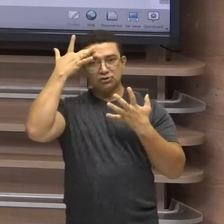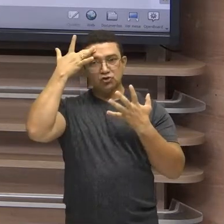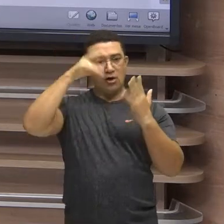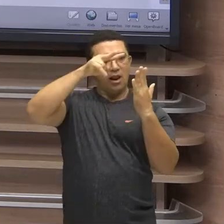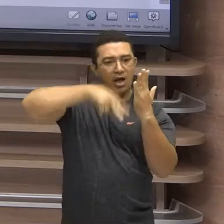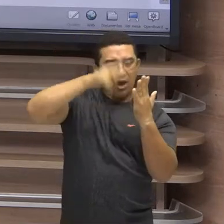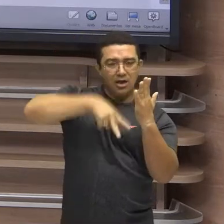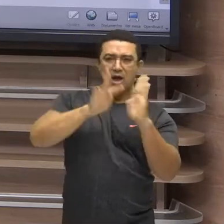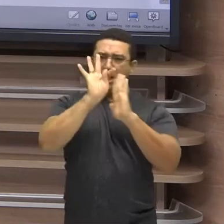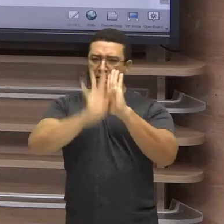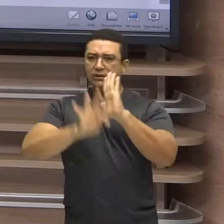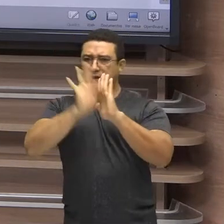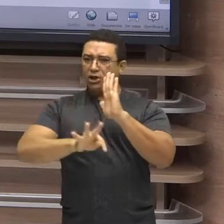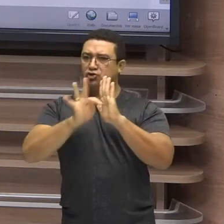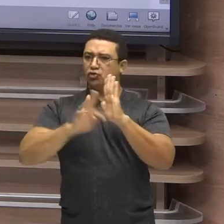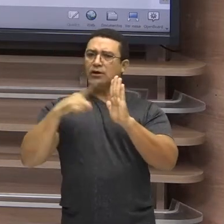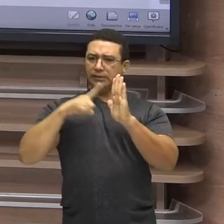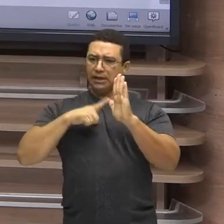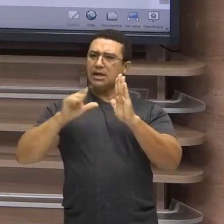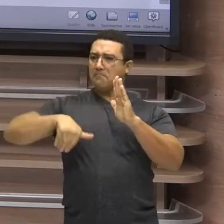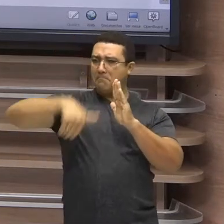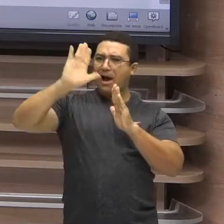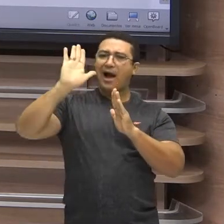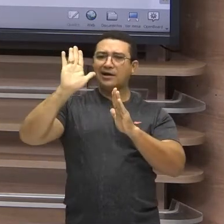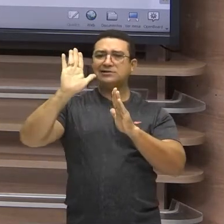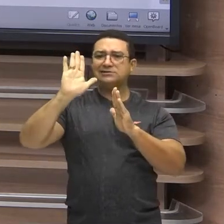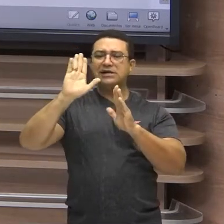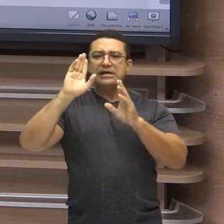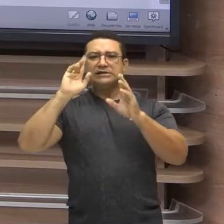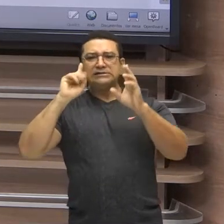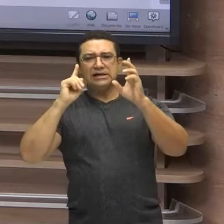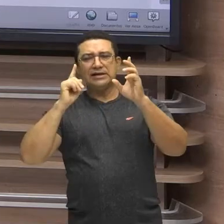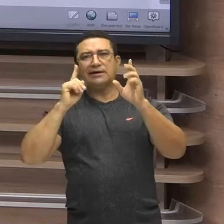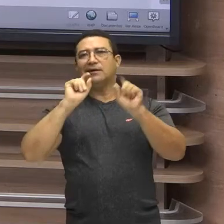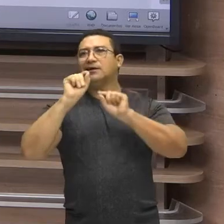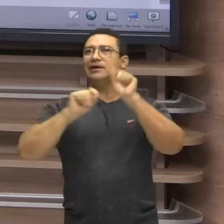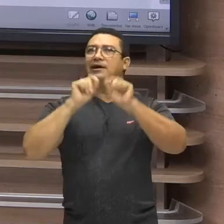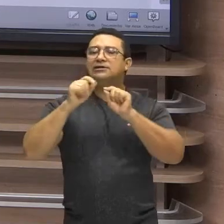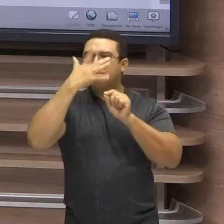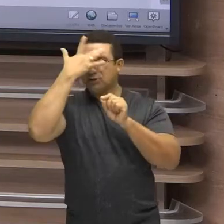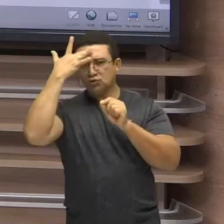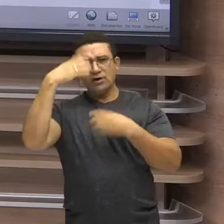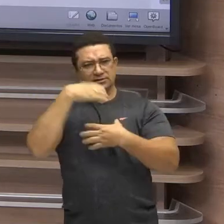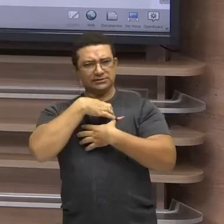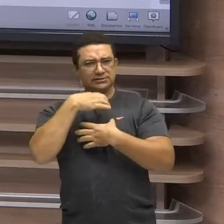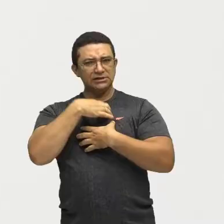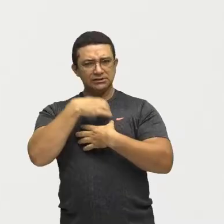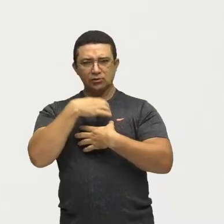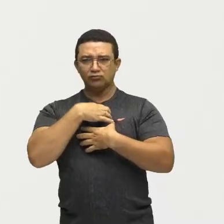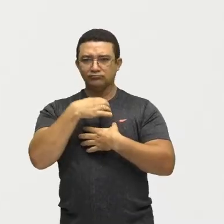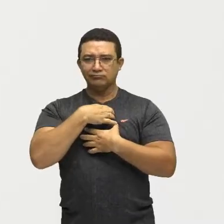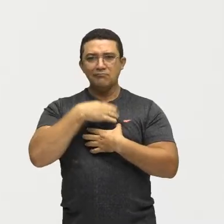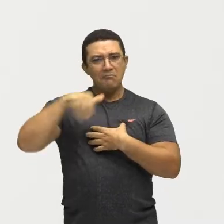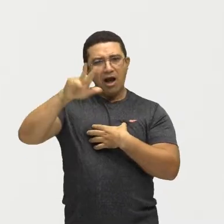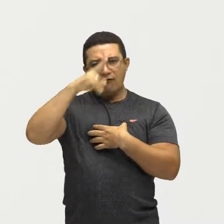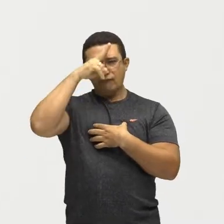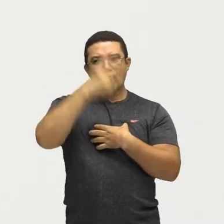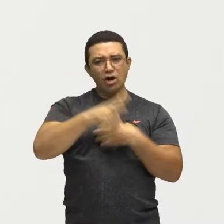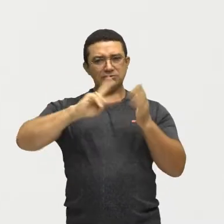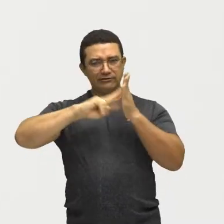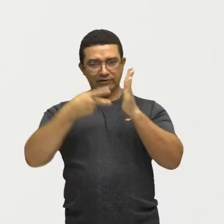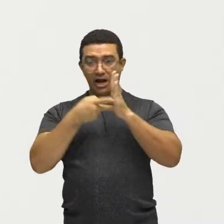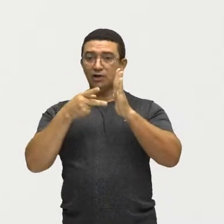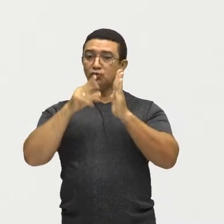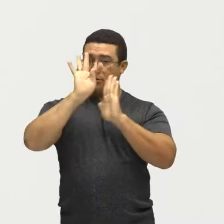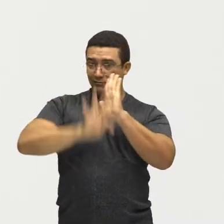fique mais expressivo, chame mais atenção. Então, este é o exagero. Aí nós temos